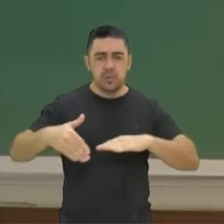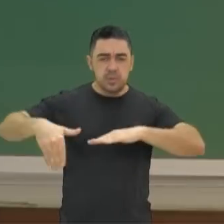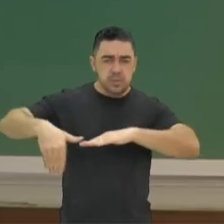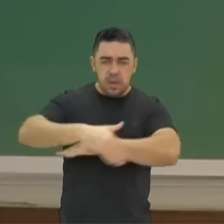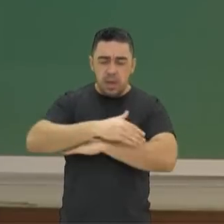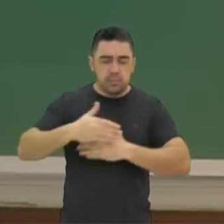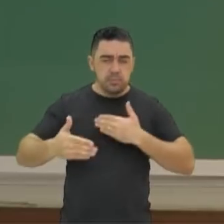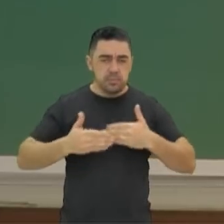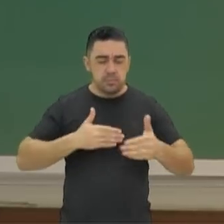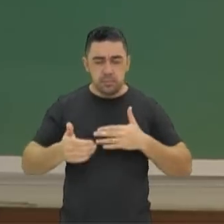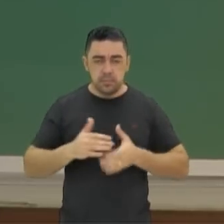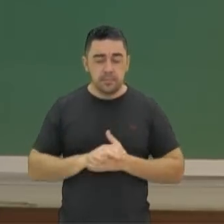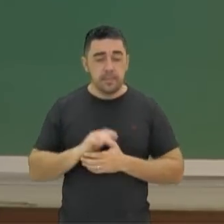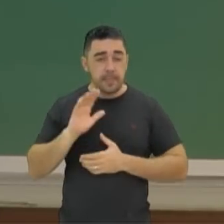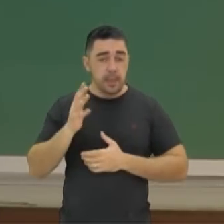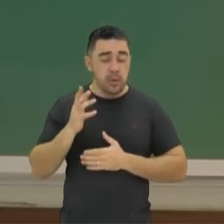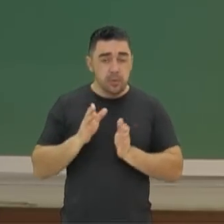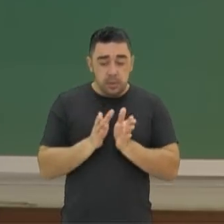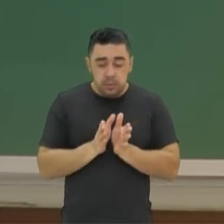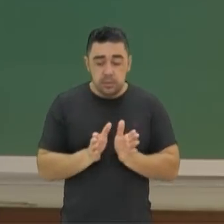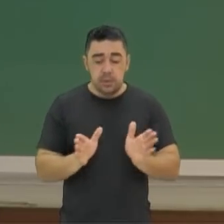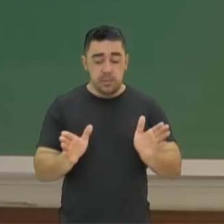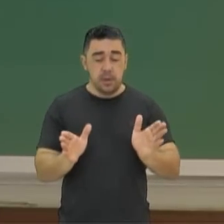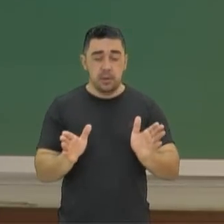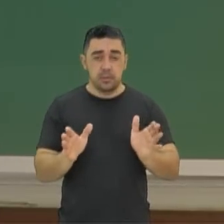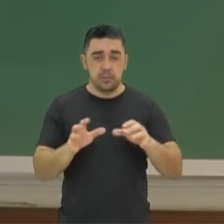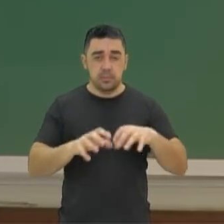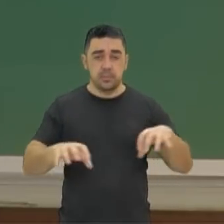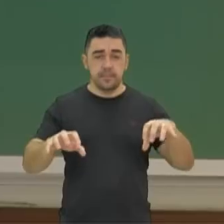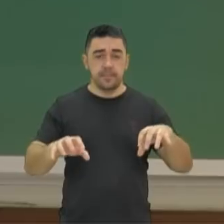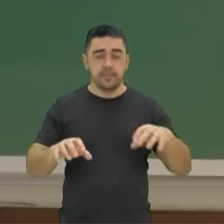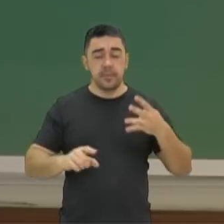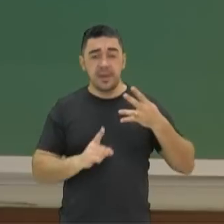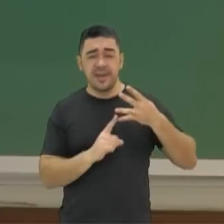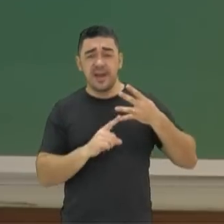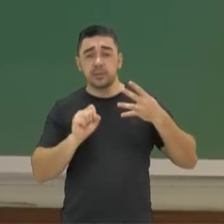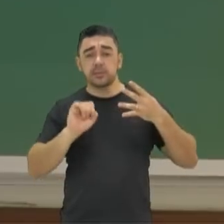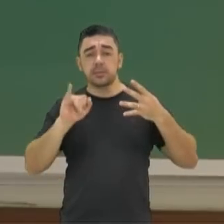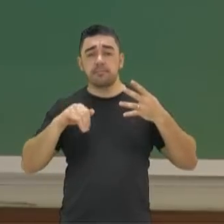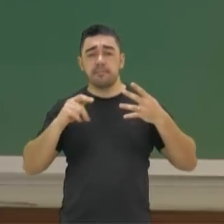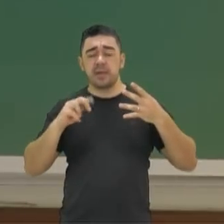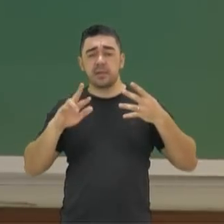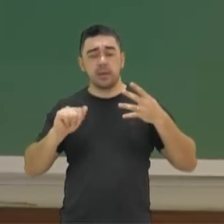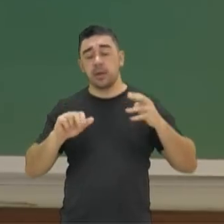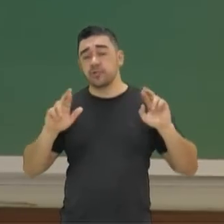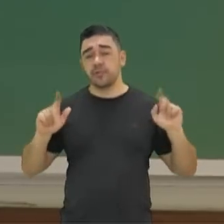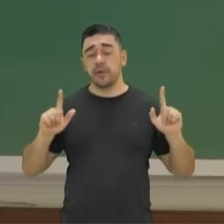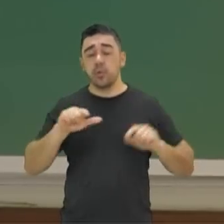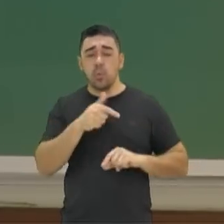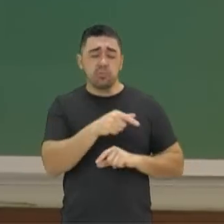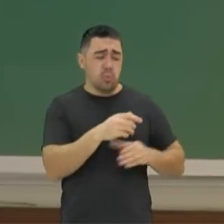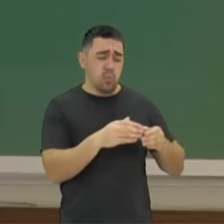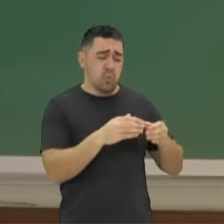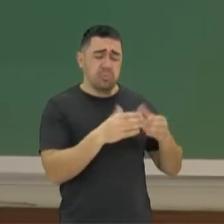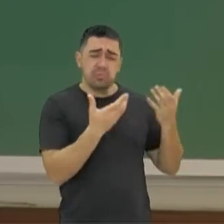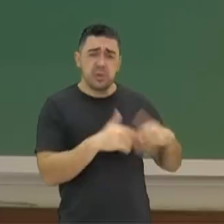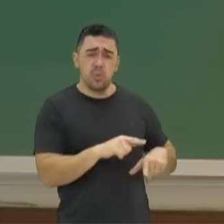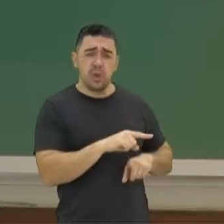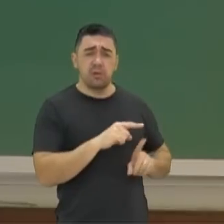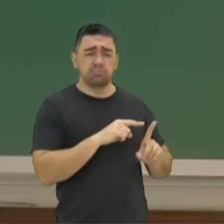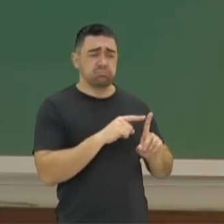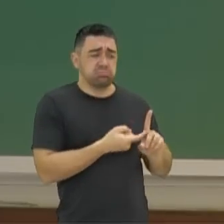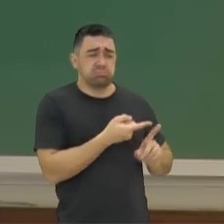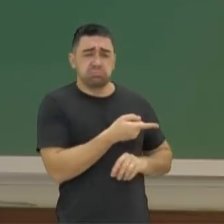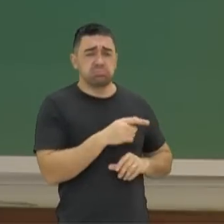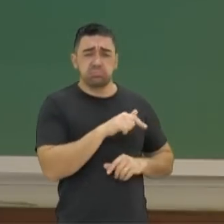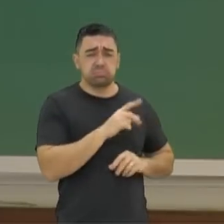ocorre a especiação sem ocorrer essa separação física. A separação ocorre por outro motivo. Uma parte da população não quer mais acasalar com